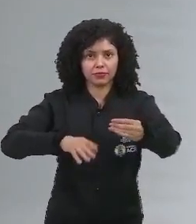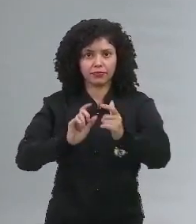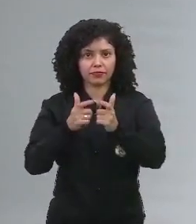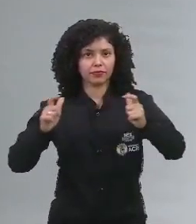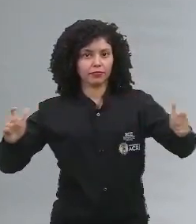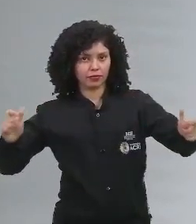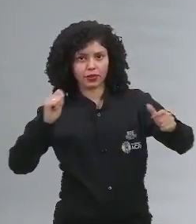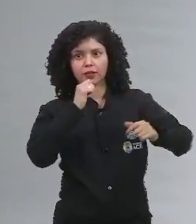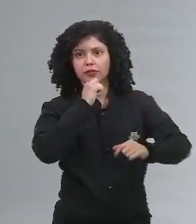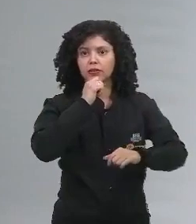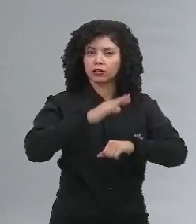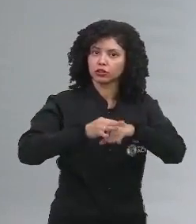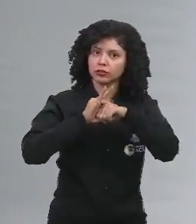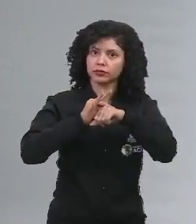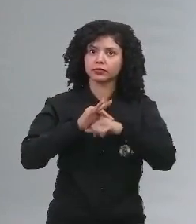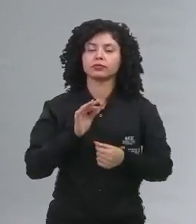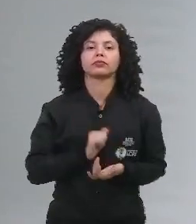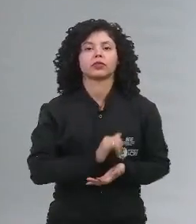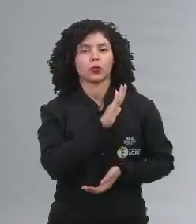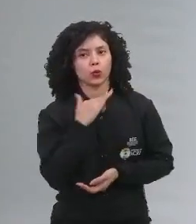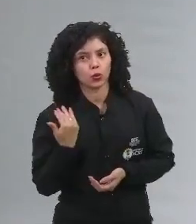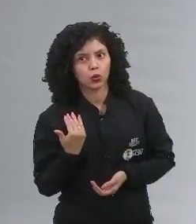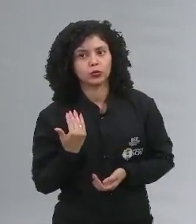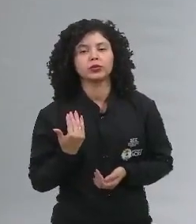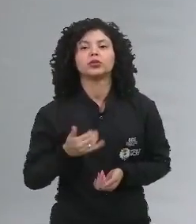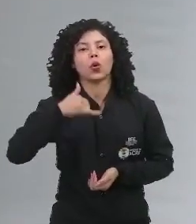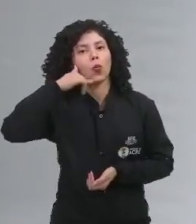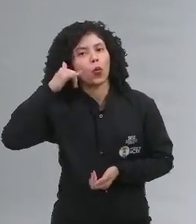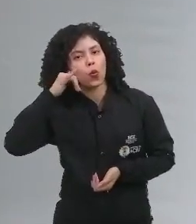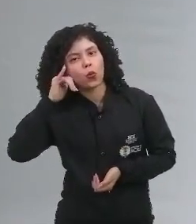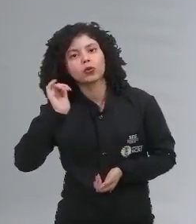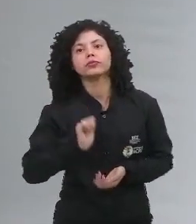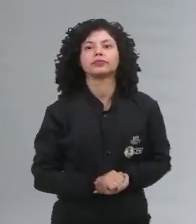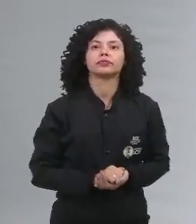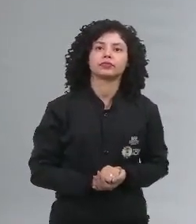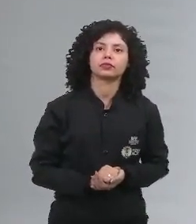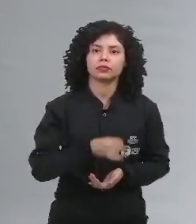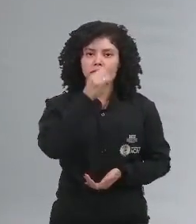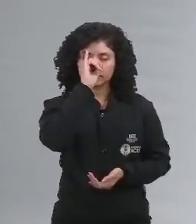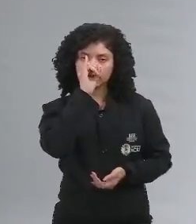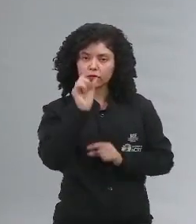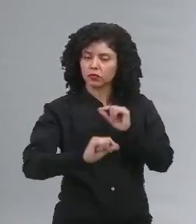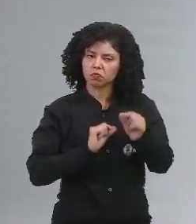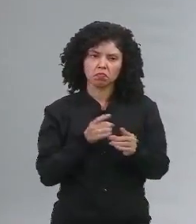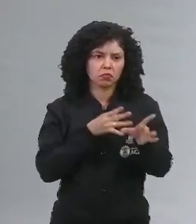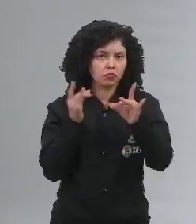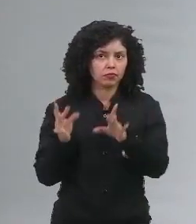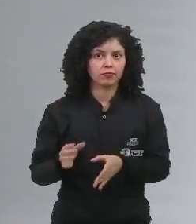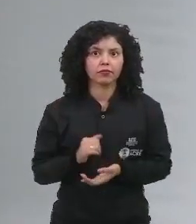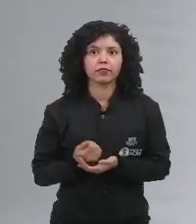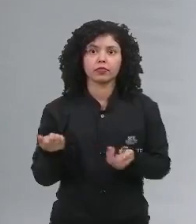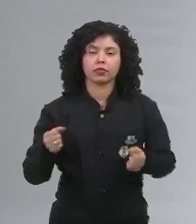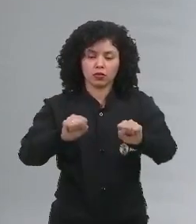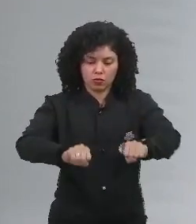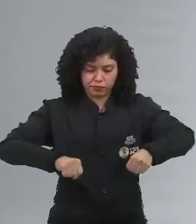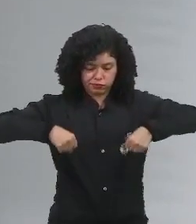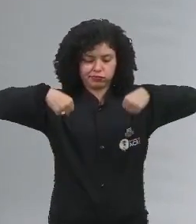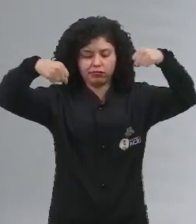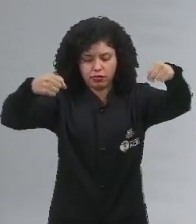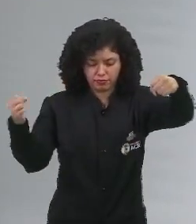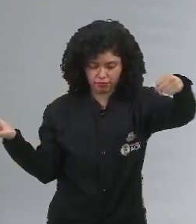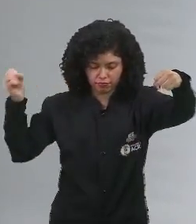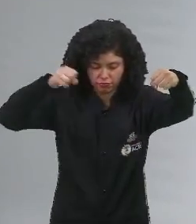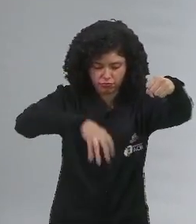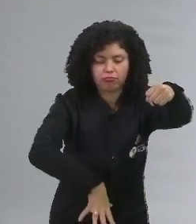grandes frigoríficos abatem os bois e porcos, seja lá o que eles vendam, e aí esses